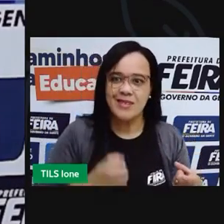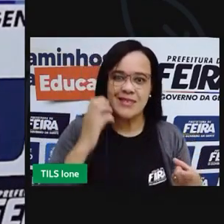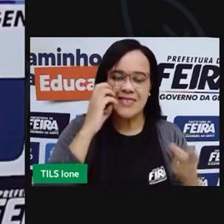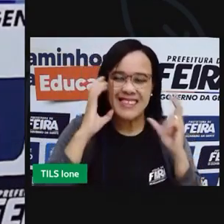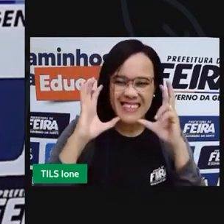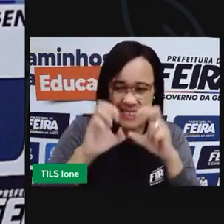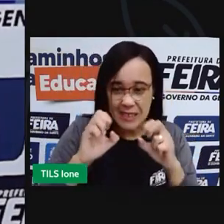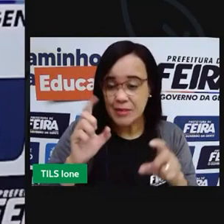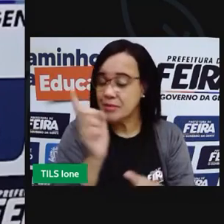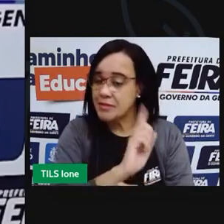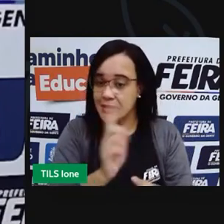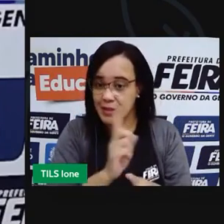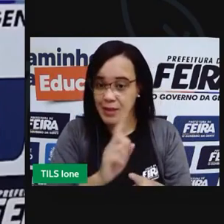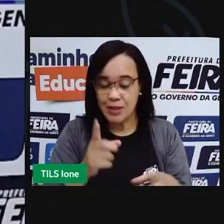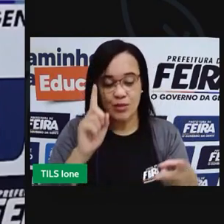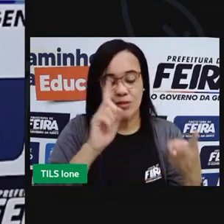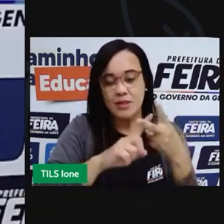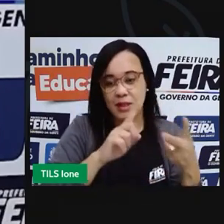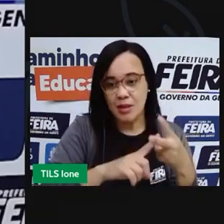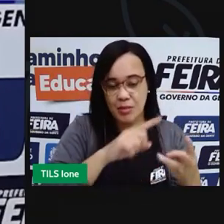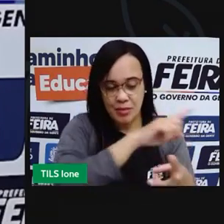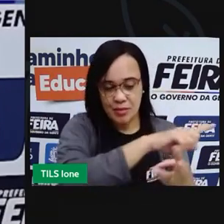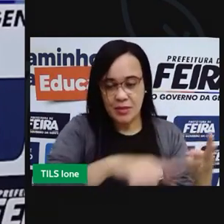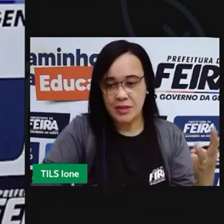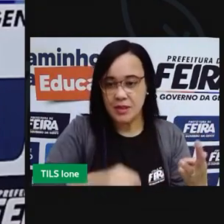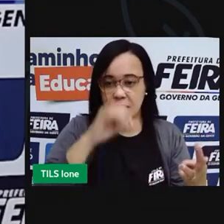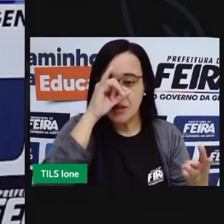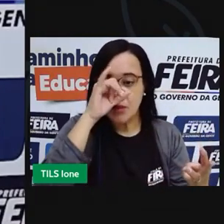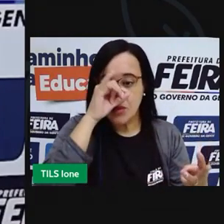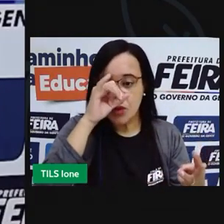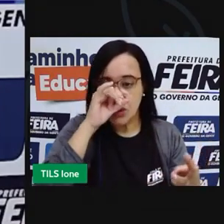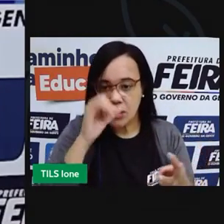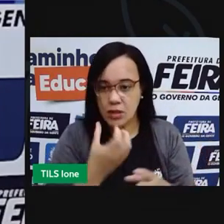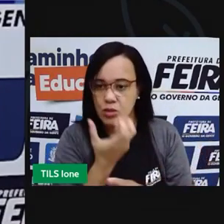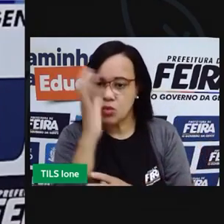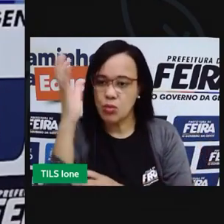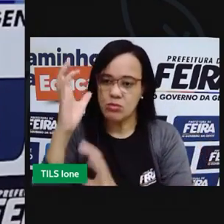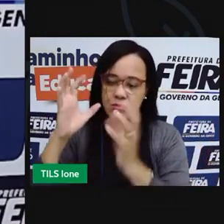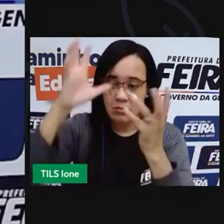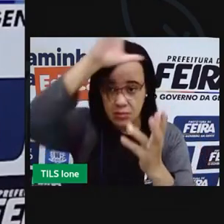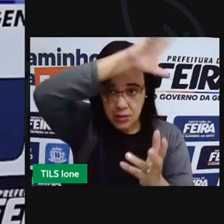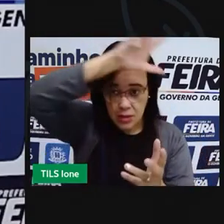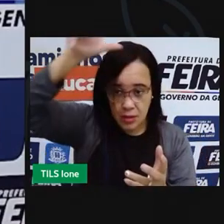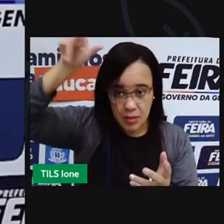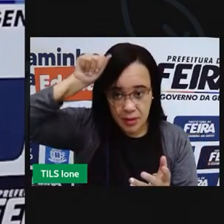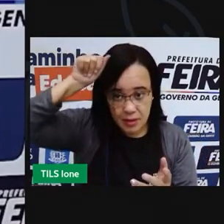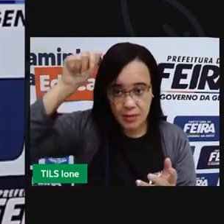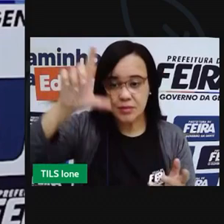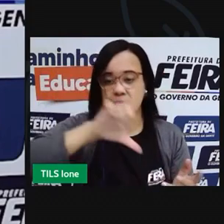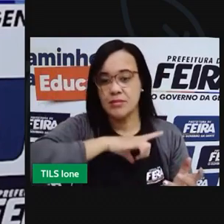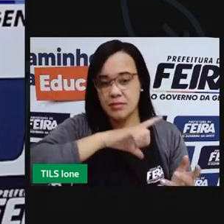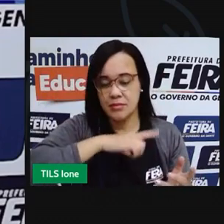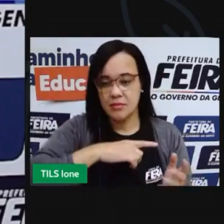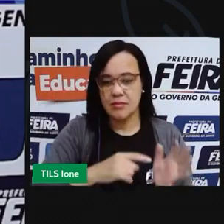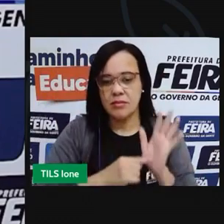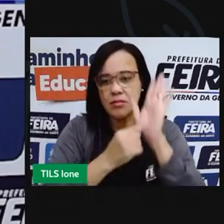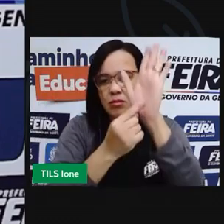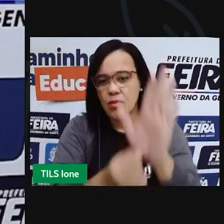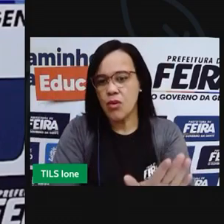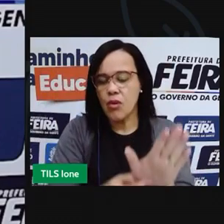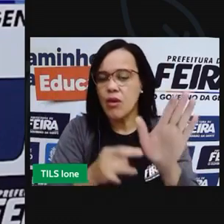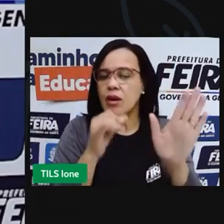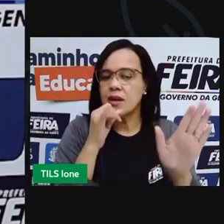três porquinhos e a Mata Atlântica. E eu mostrei aqui para vocês exemplos de